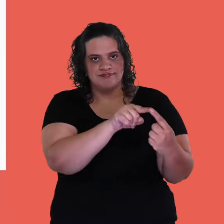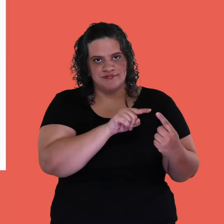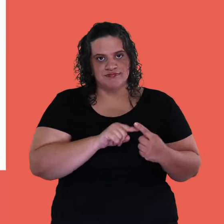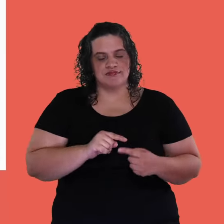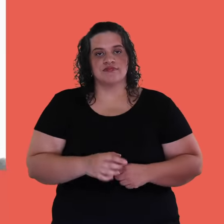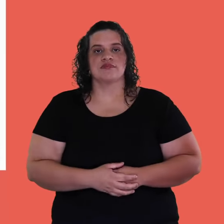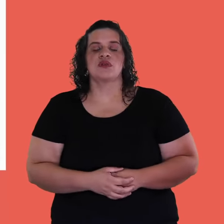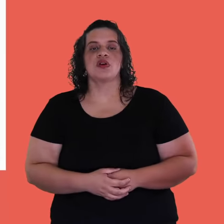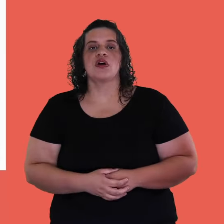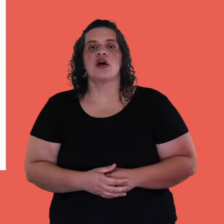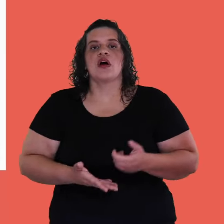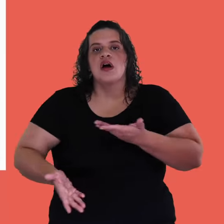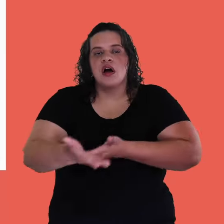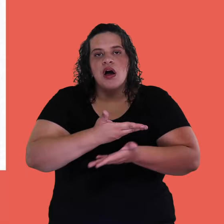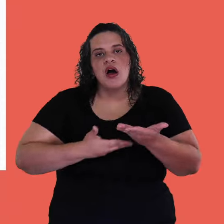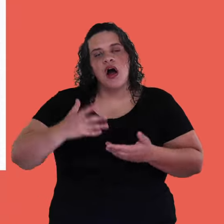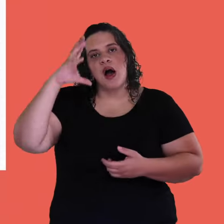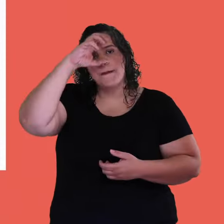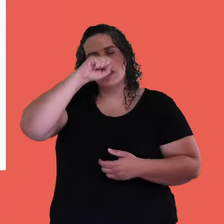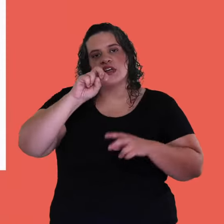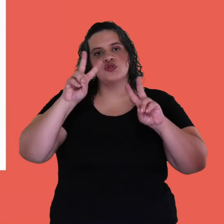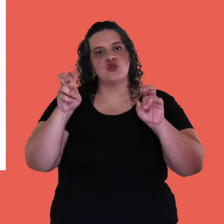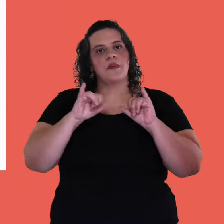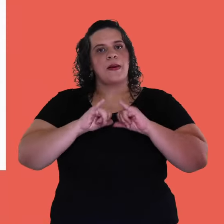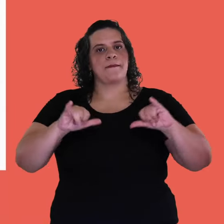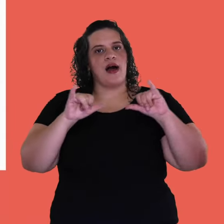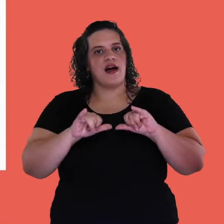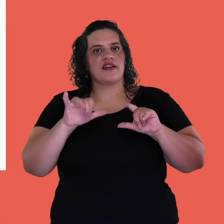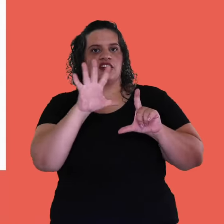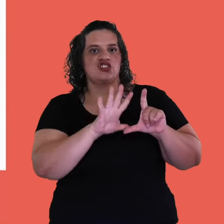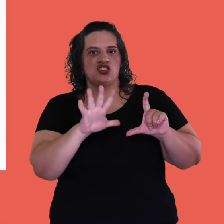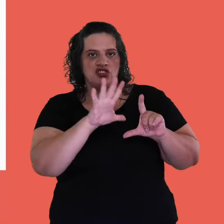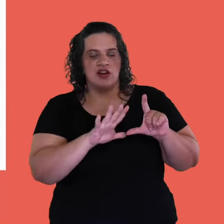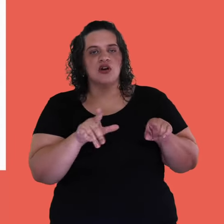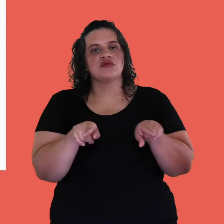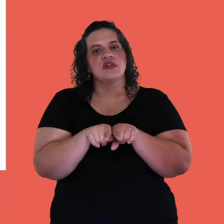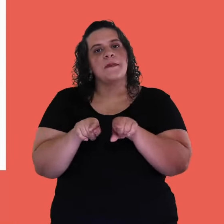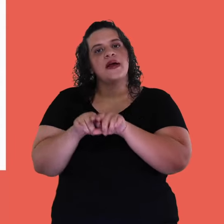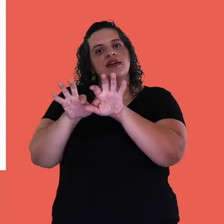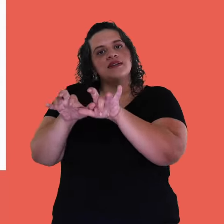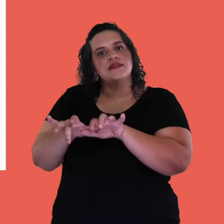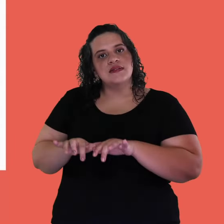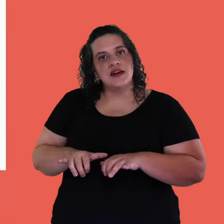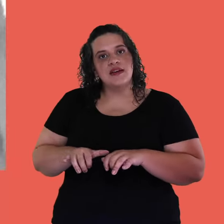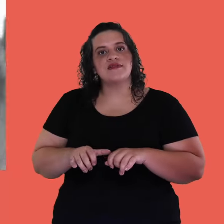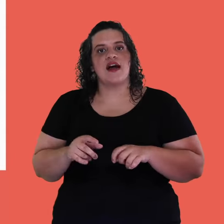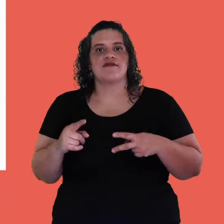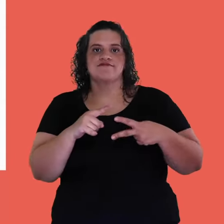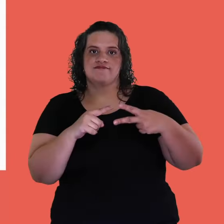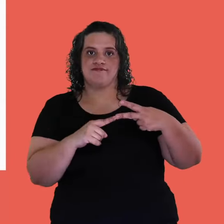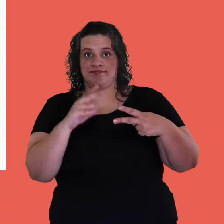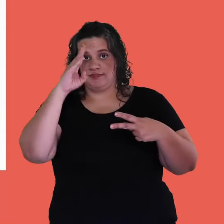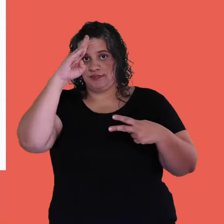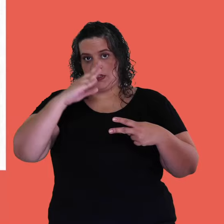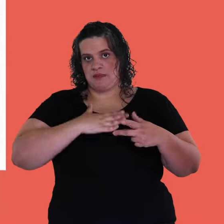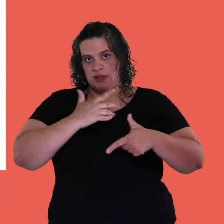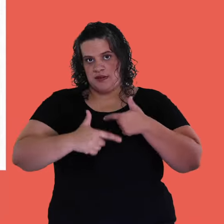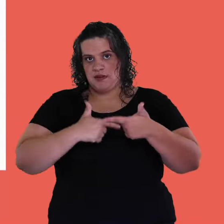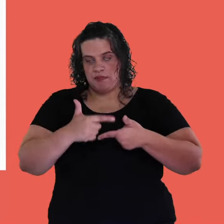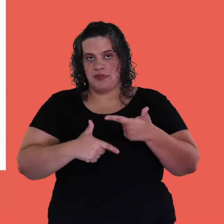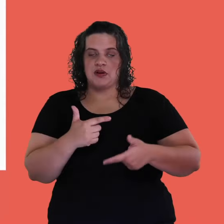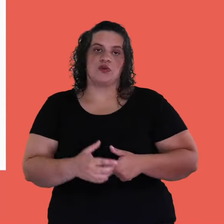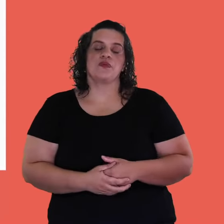assim tanto o conhecimento sobre marketing digital quanto escrita, que são as duas frentes que eu